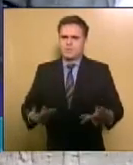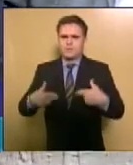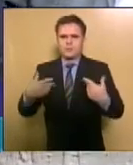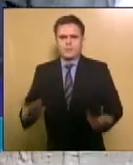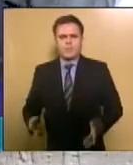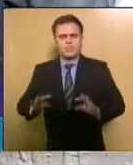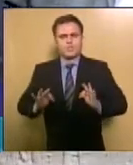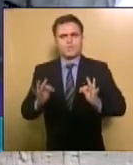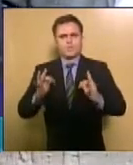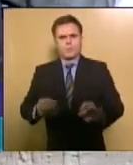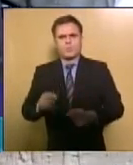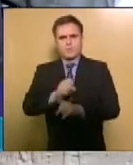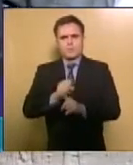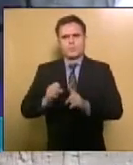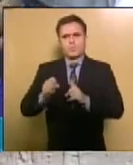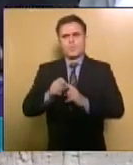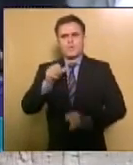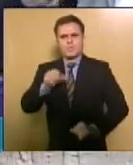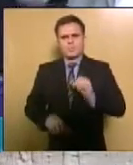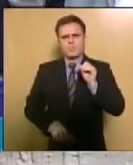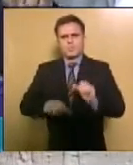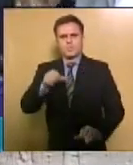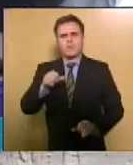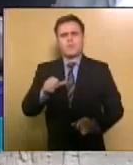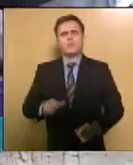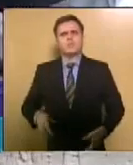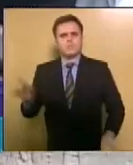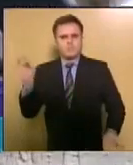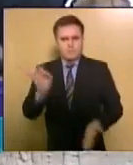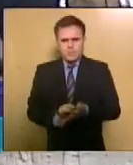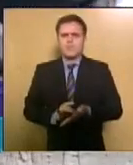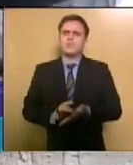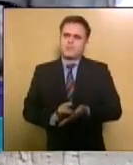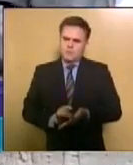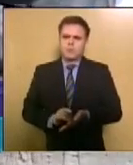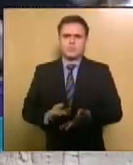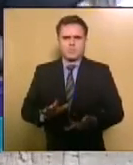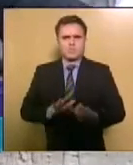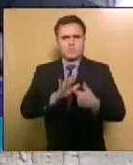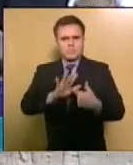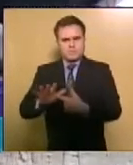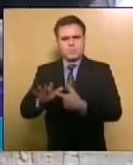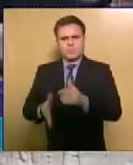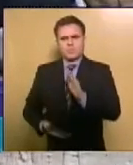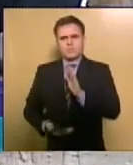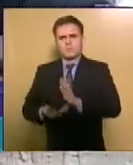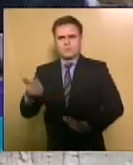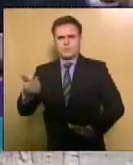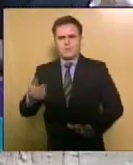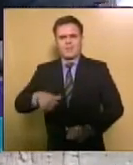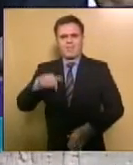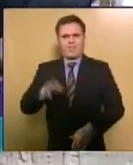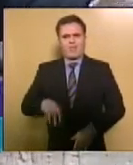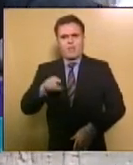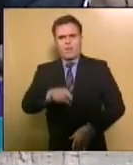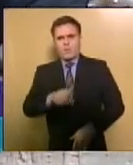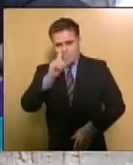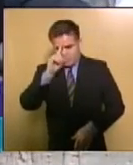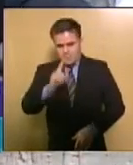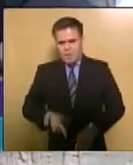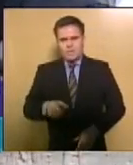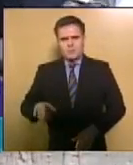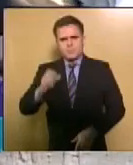sociedade para mudar esse quadro e muda-se o quadro tirando de circulação os que mais mandam